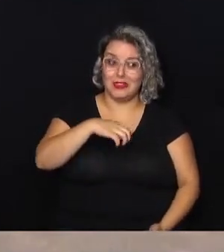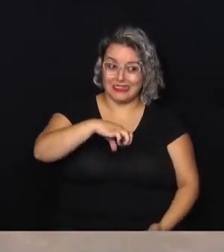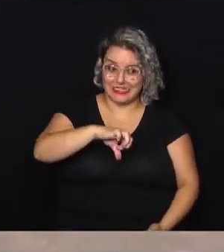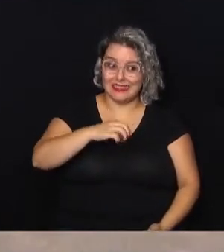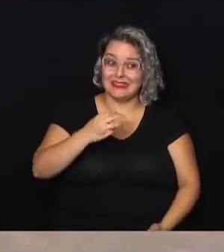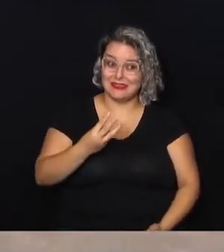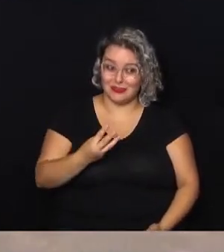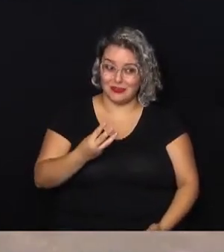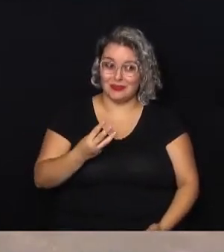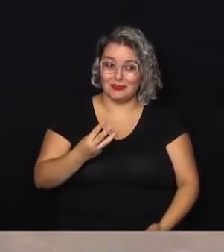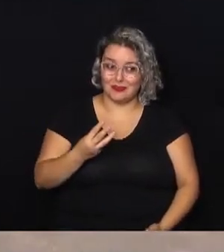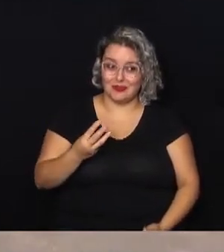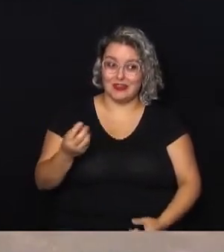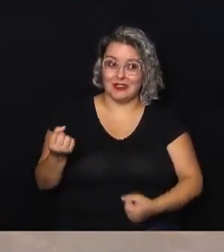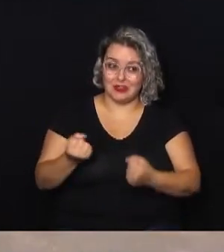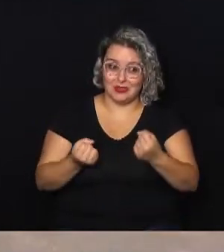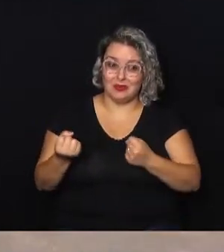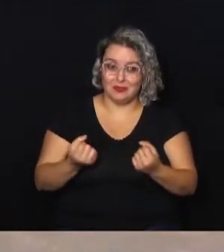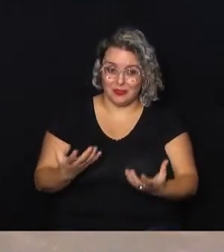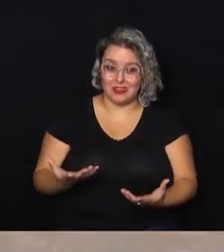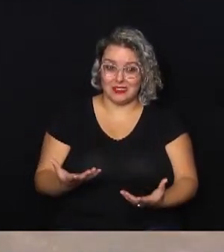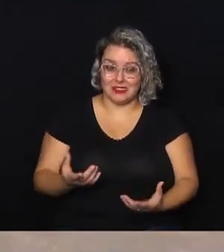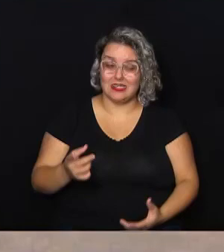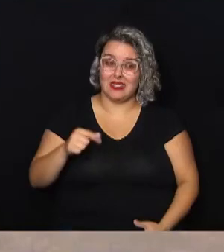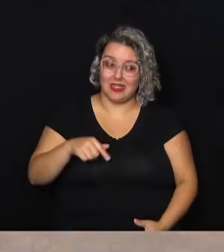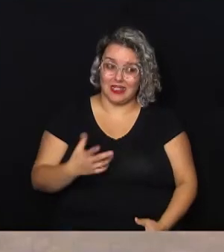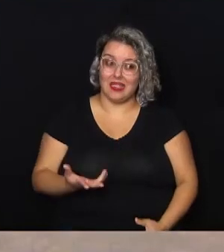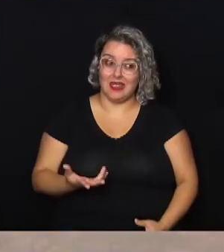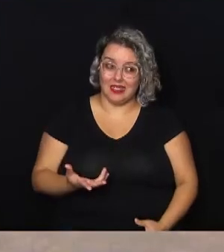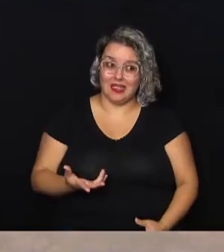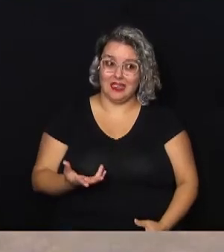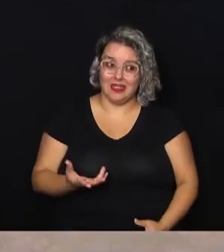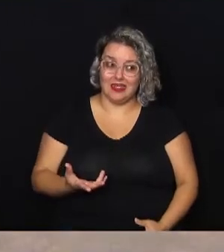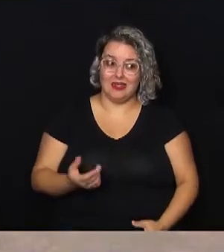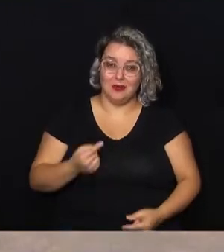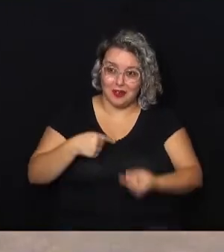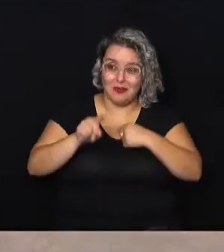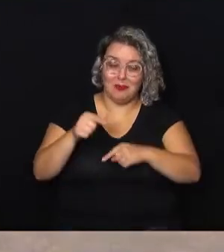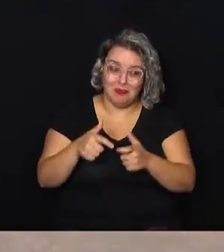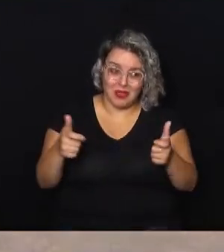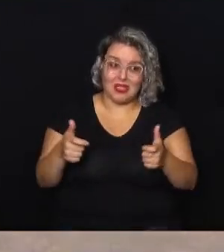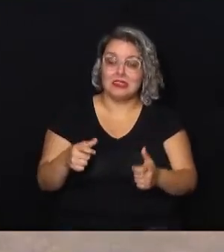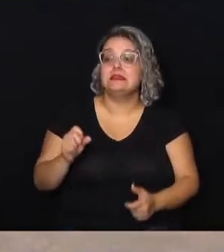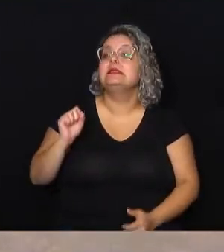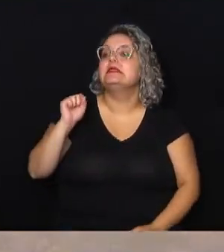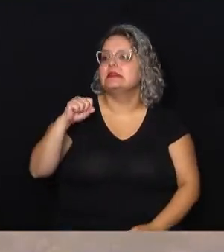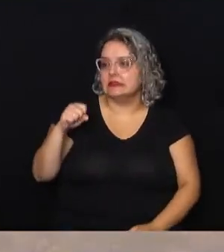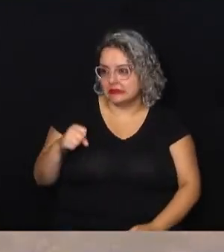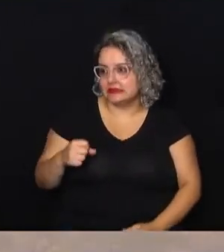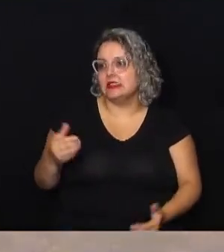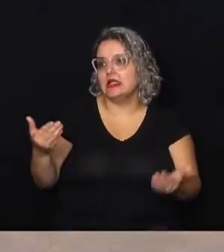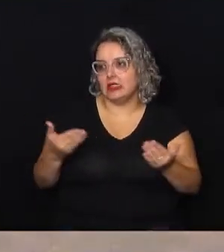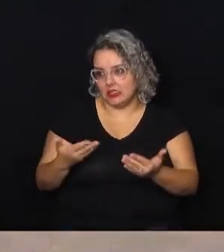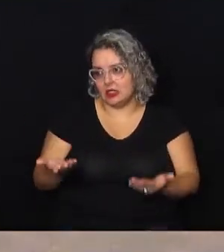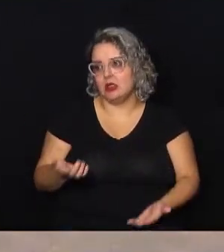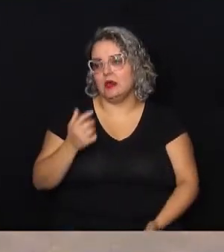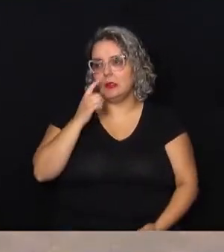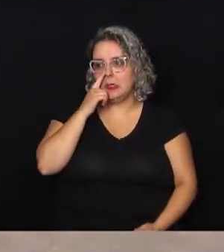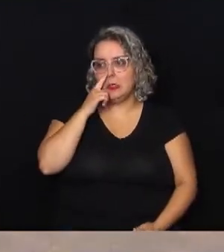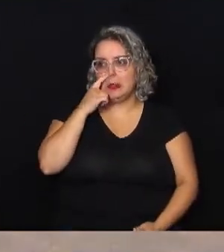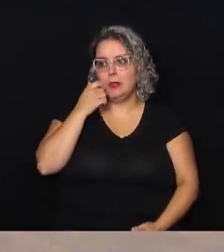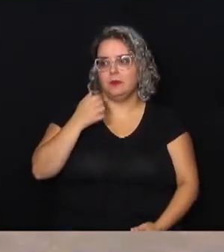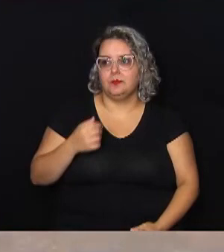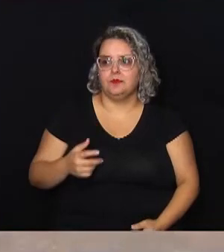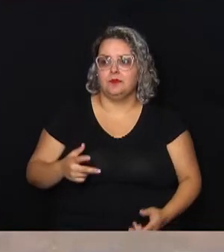893 motoristas. Então esse número, a expectativa é de que seja superado, é isso? Sim, agora com a